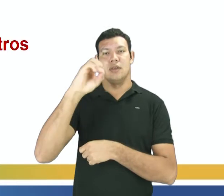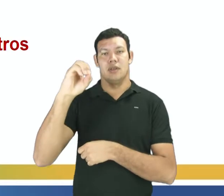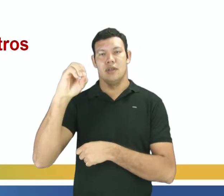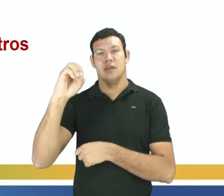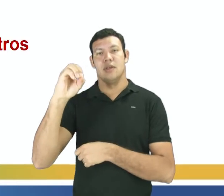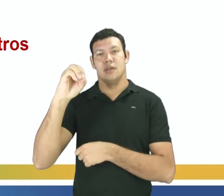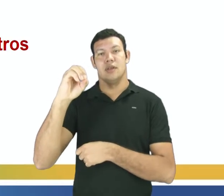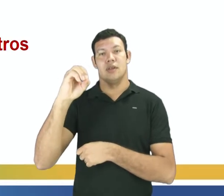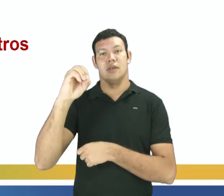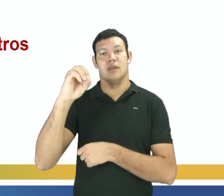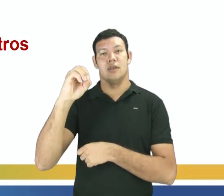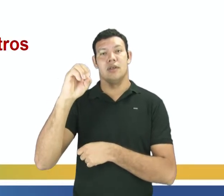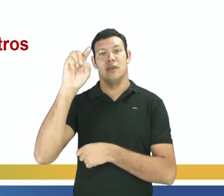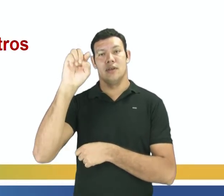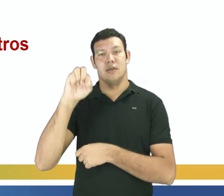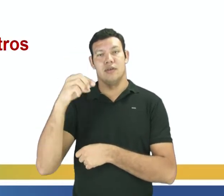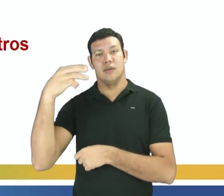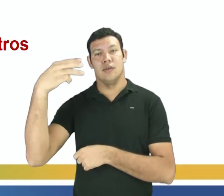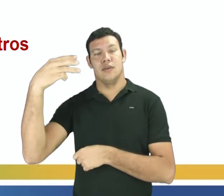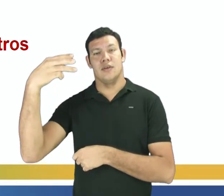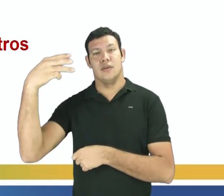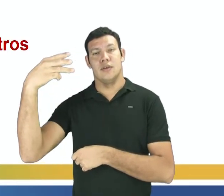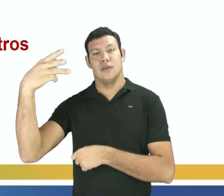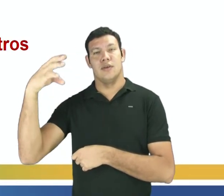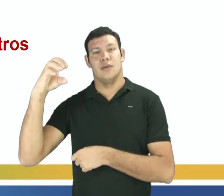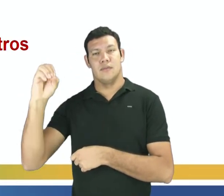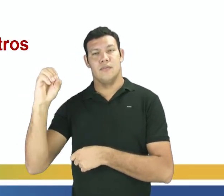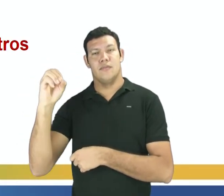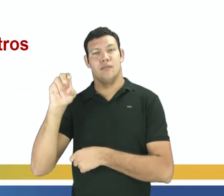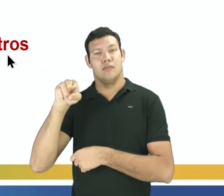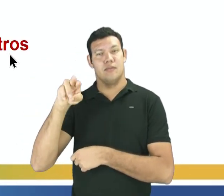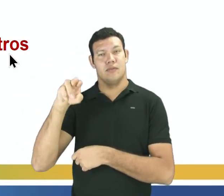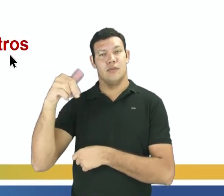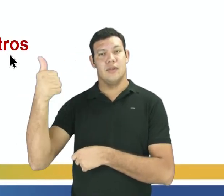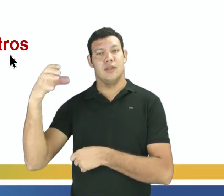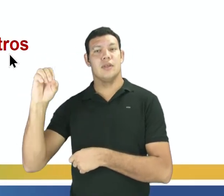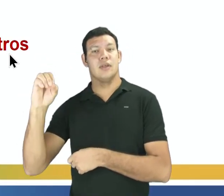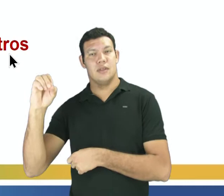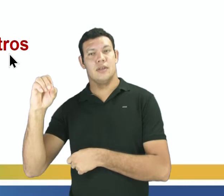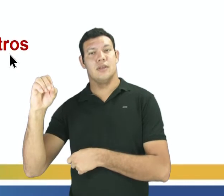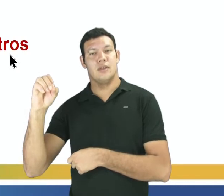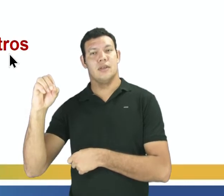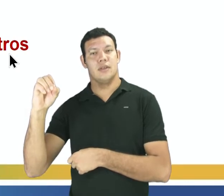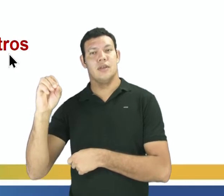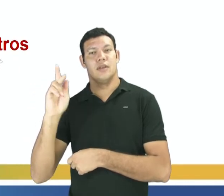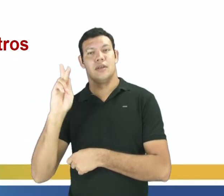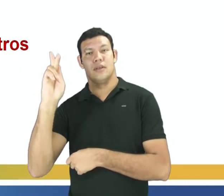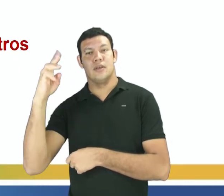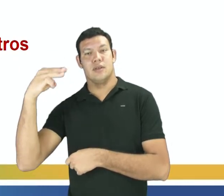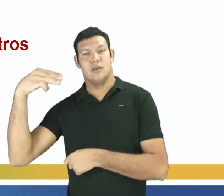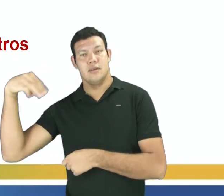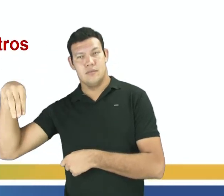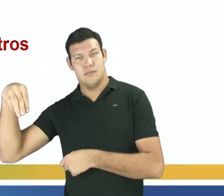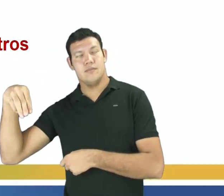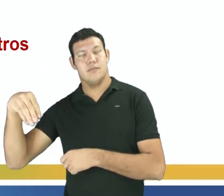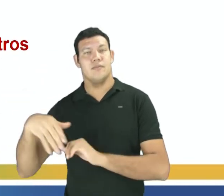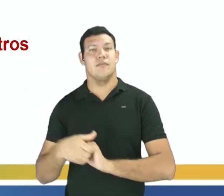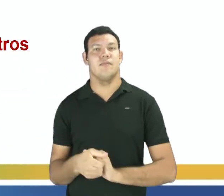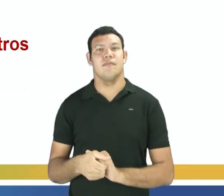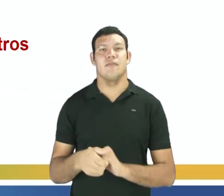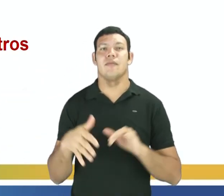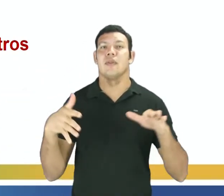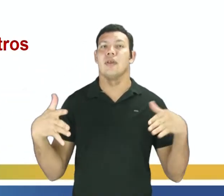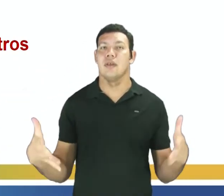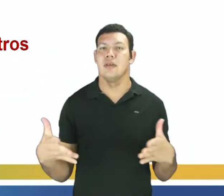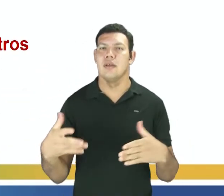tenho 10. Ou seja, com 1 litro eu percorro 10 quilômetros. Então, a partir disso